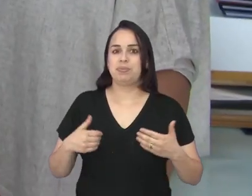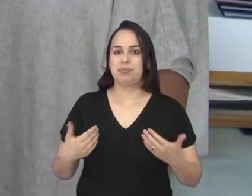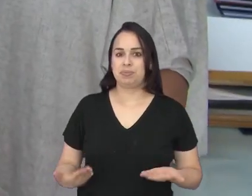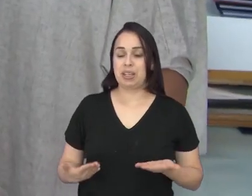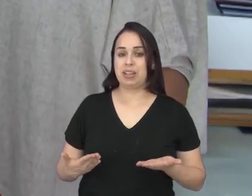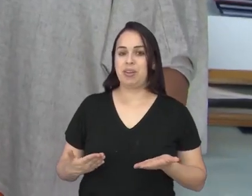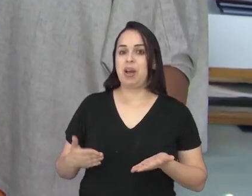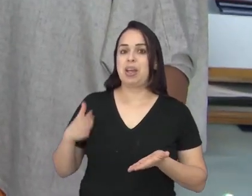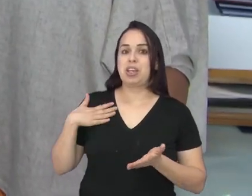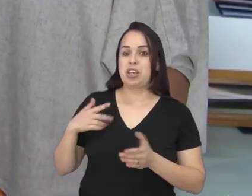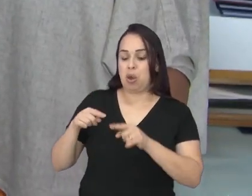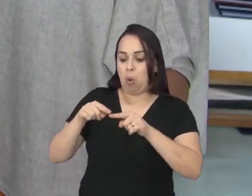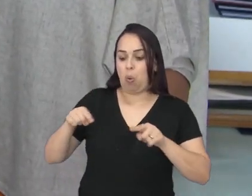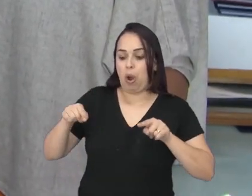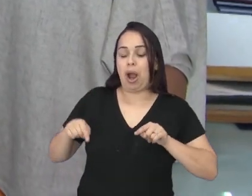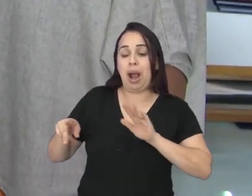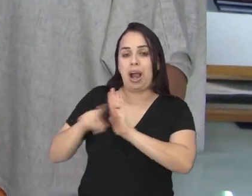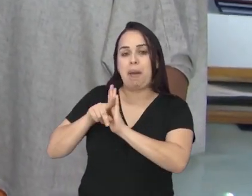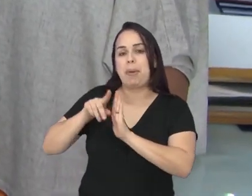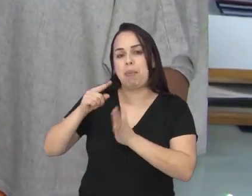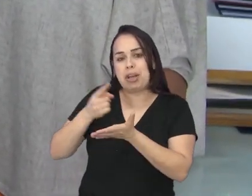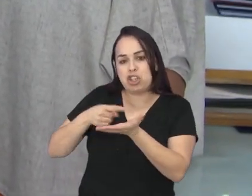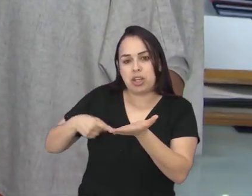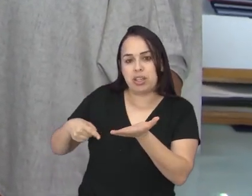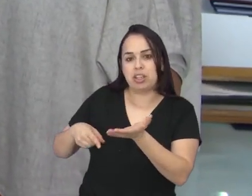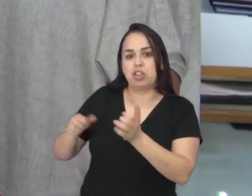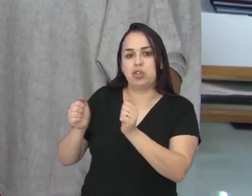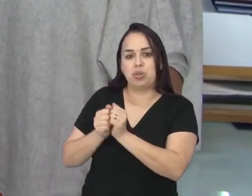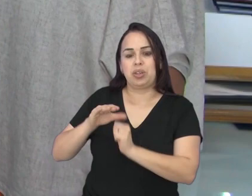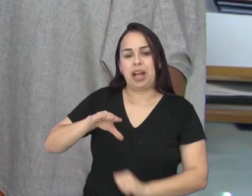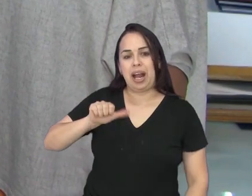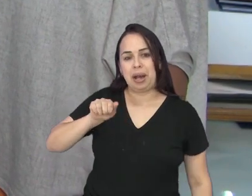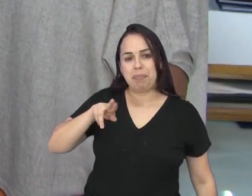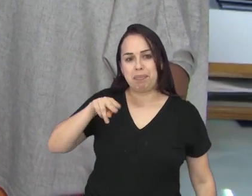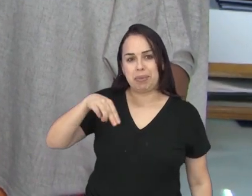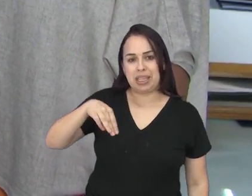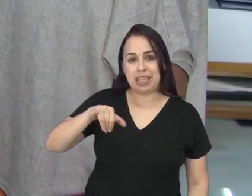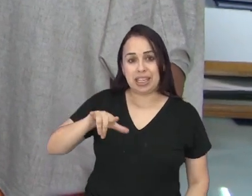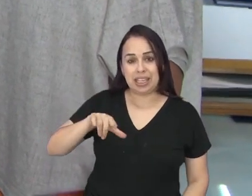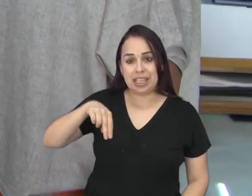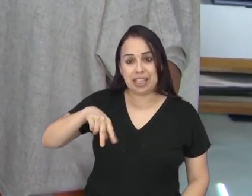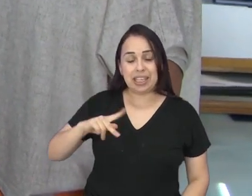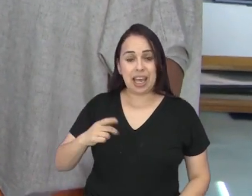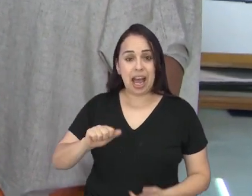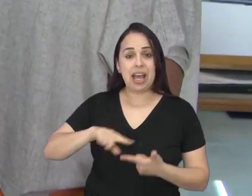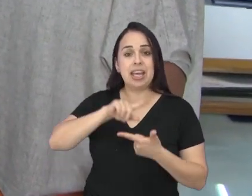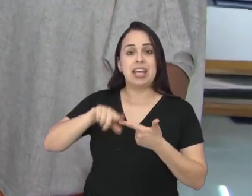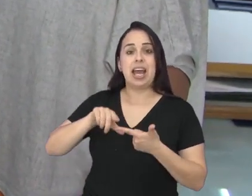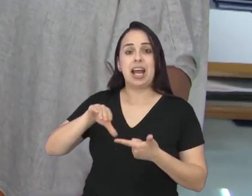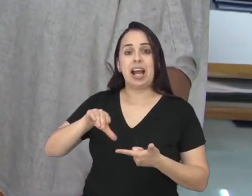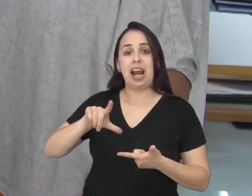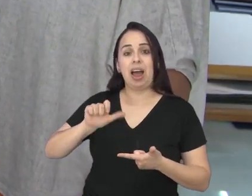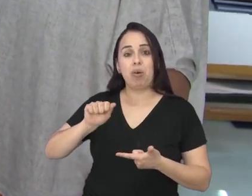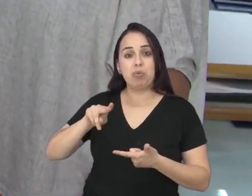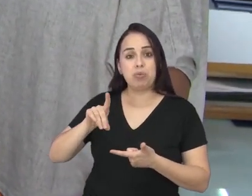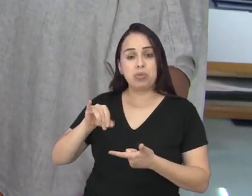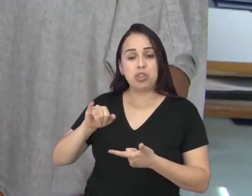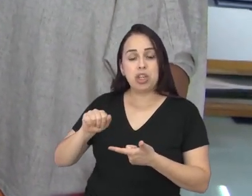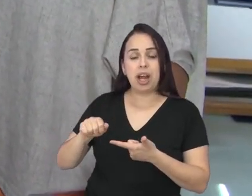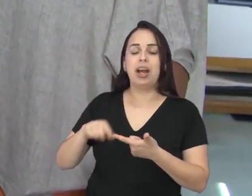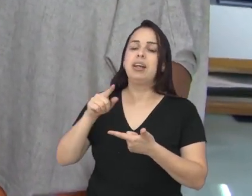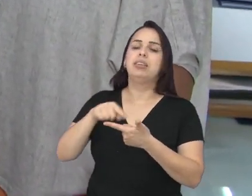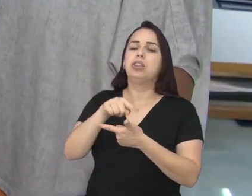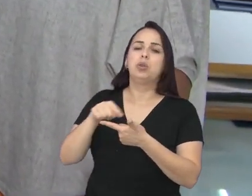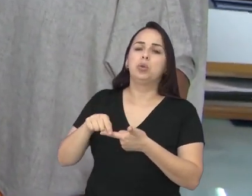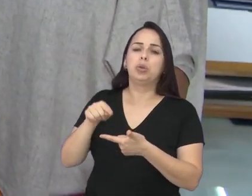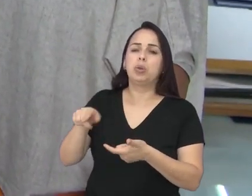ateliê de encadernação agora com a Carmen e a Cláudia, que são as responsáveis pelo ateliê aqui de encadernação, são vocês, né, meninas? Como que,